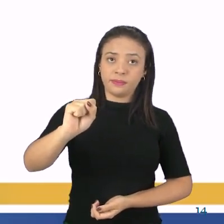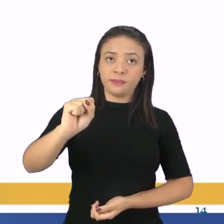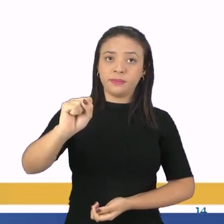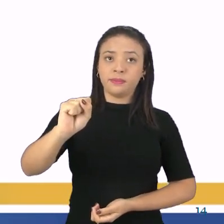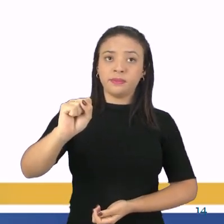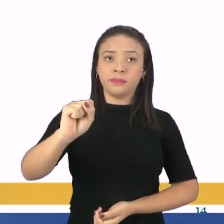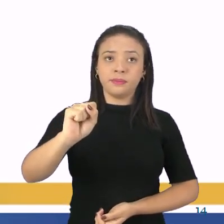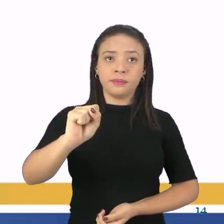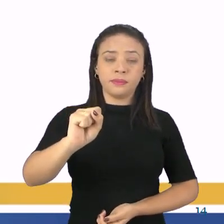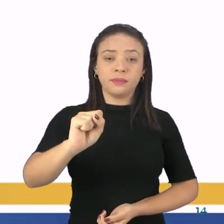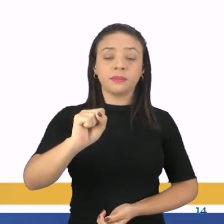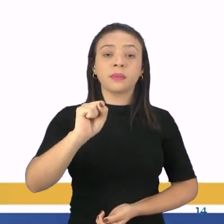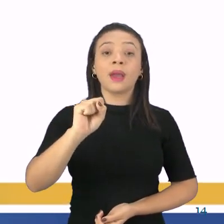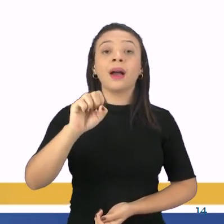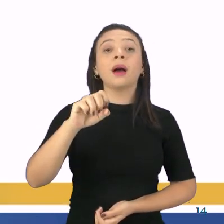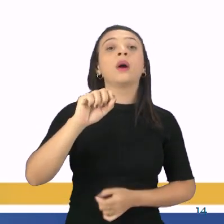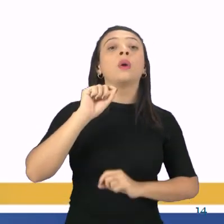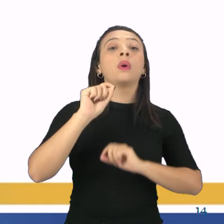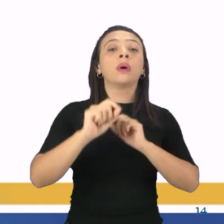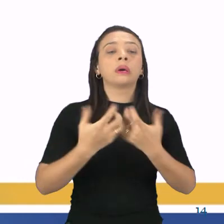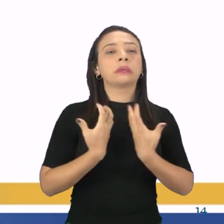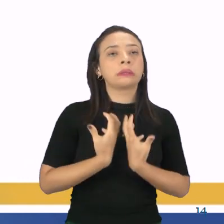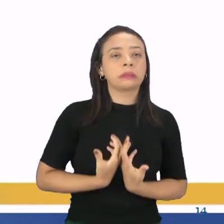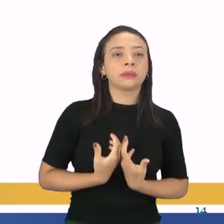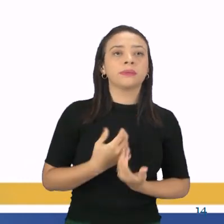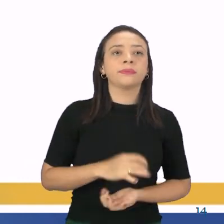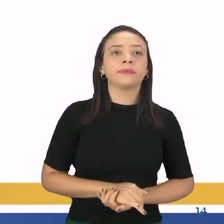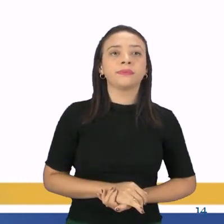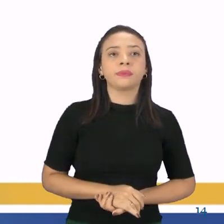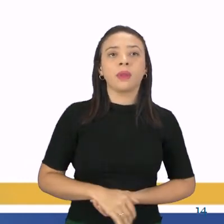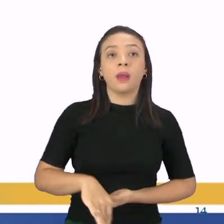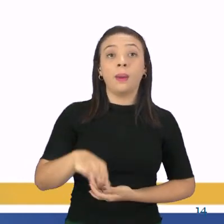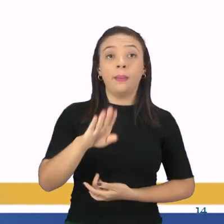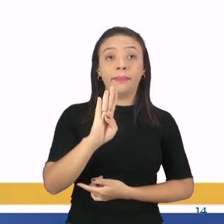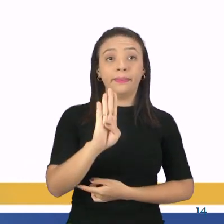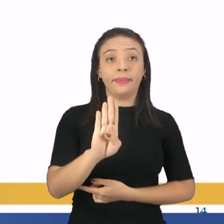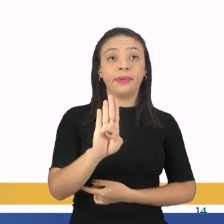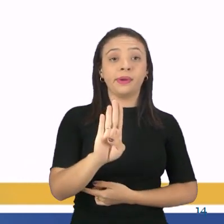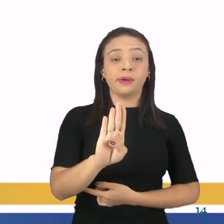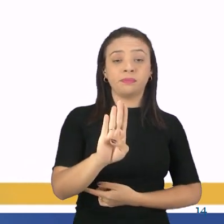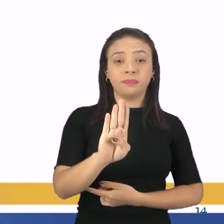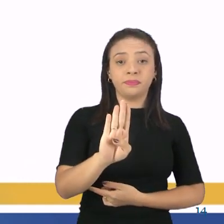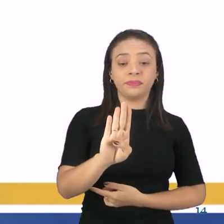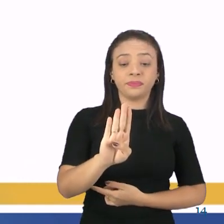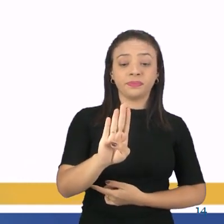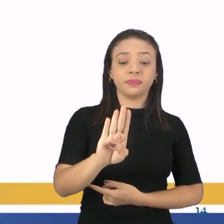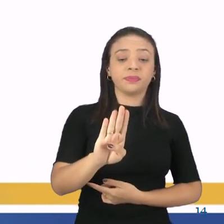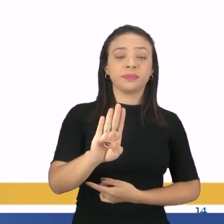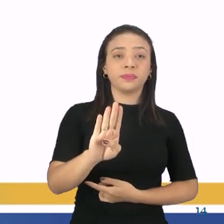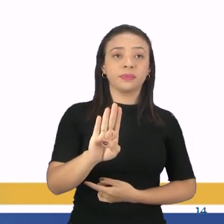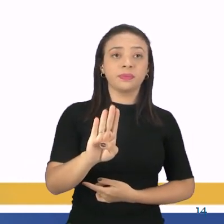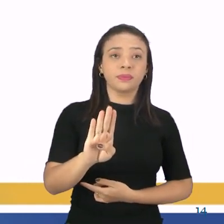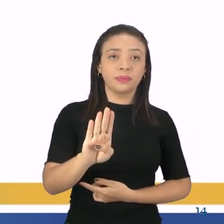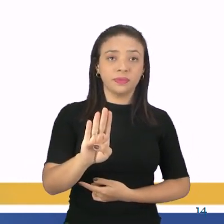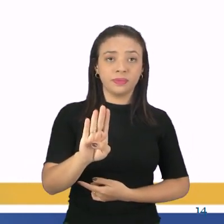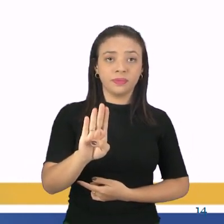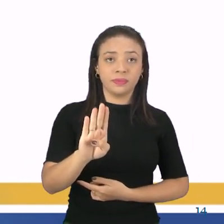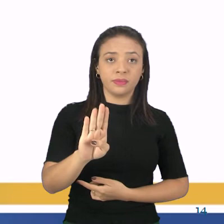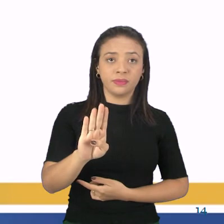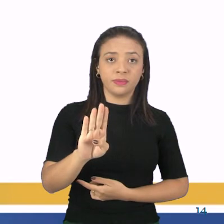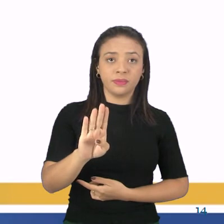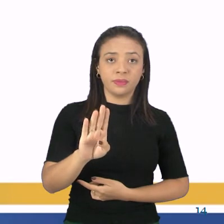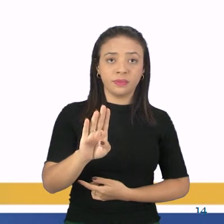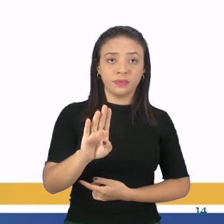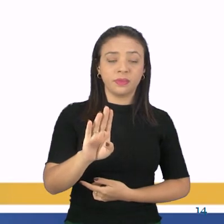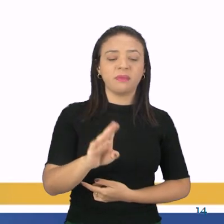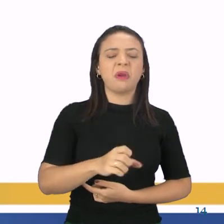Tired significa cansado, ok? Letra B, my parents is very old. Very old, muito